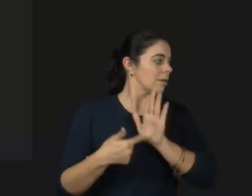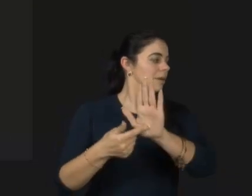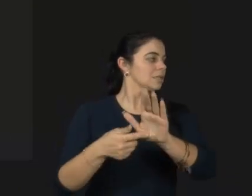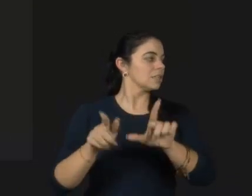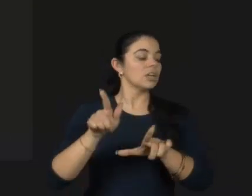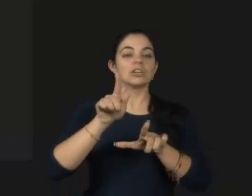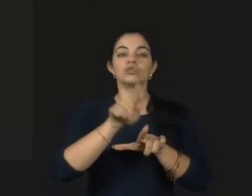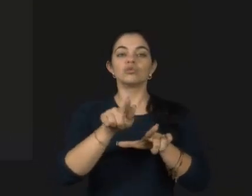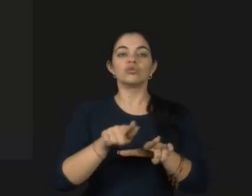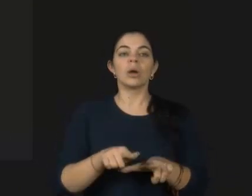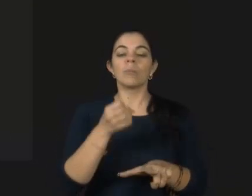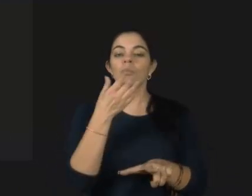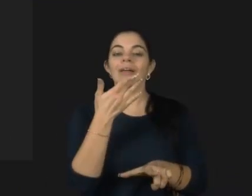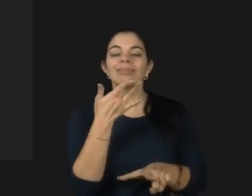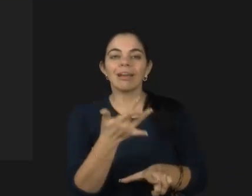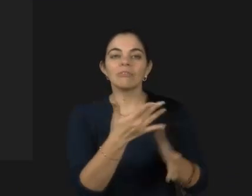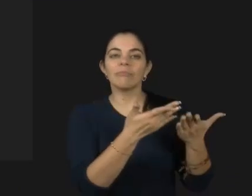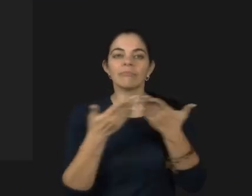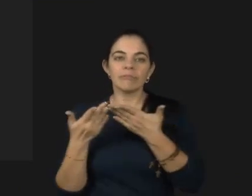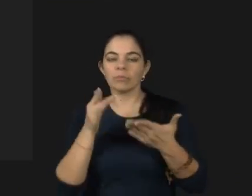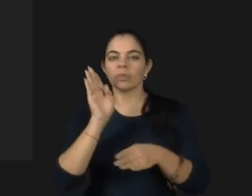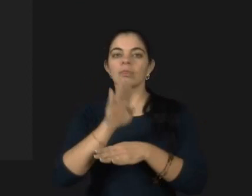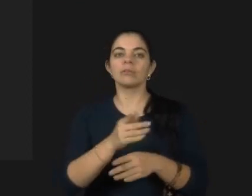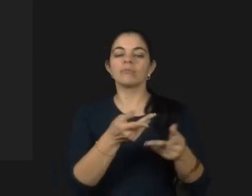João. Boa tarde, bem-vindo.